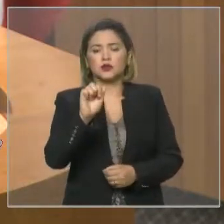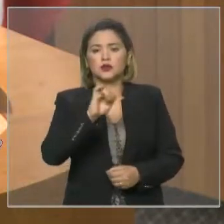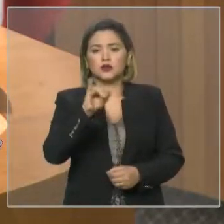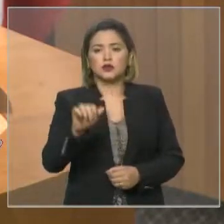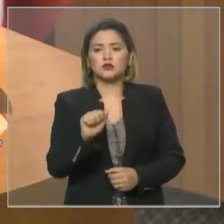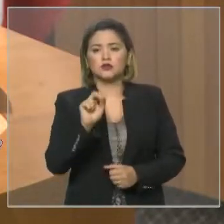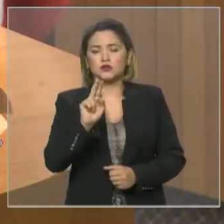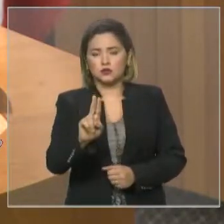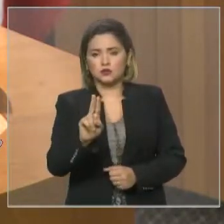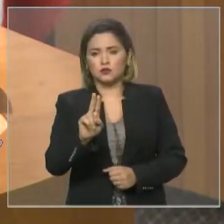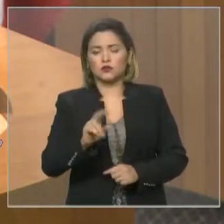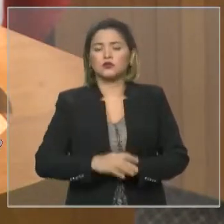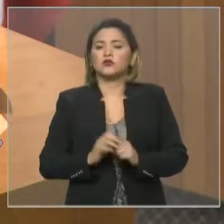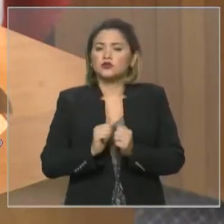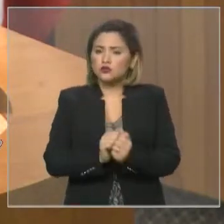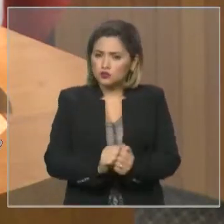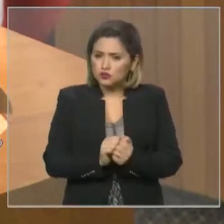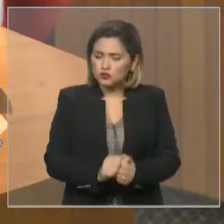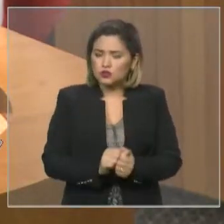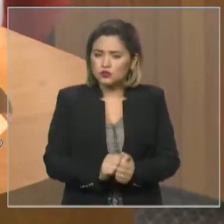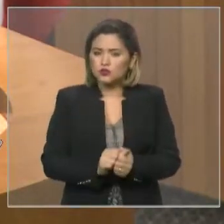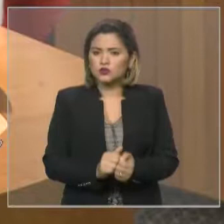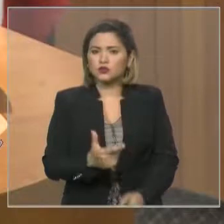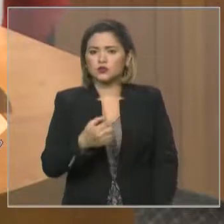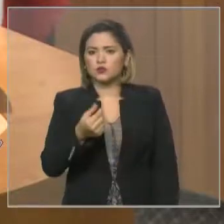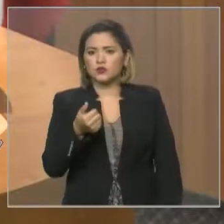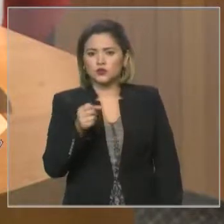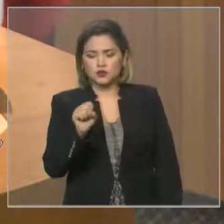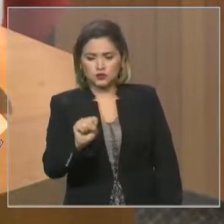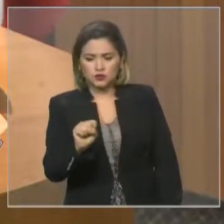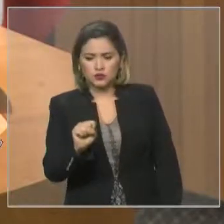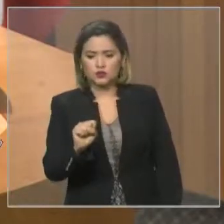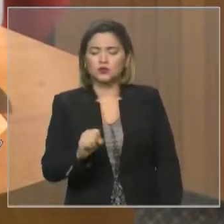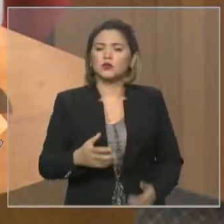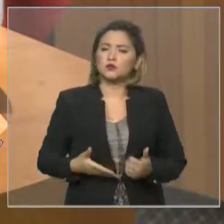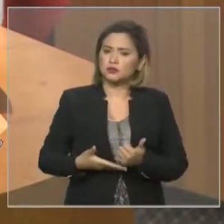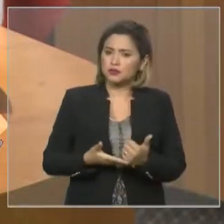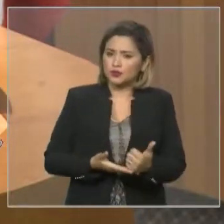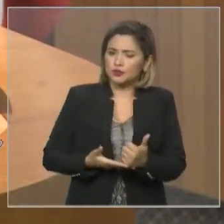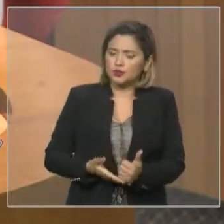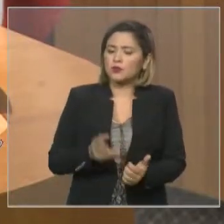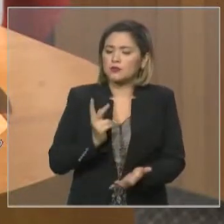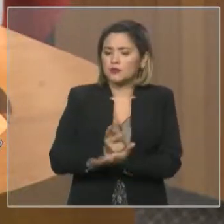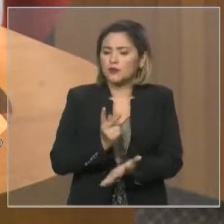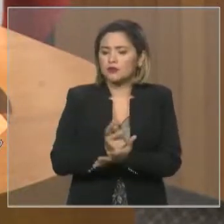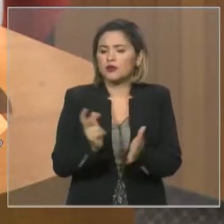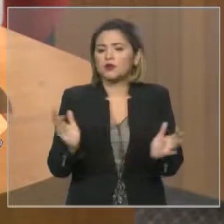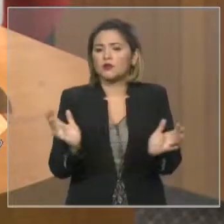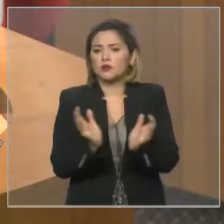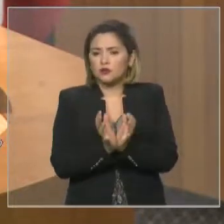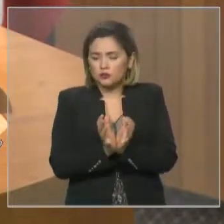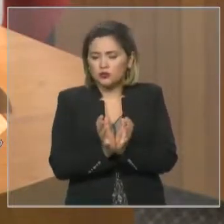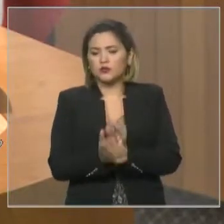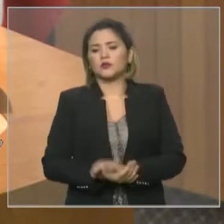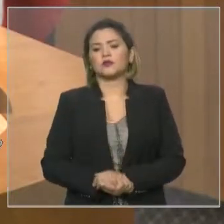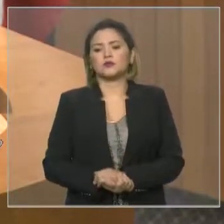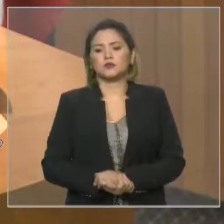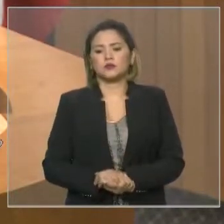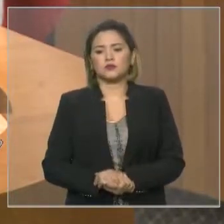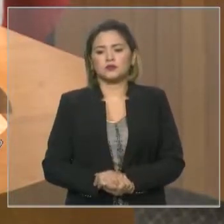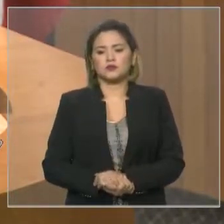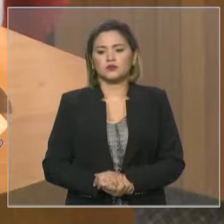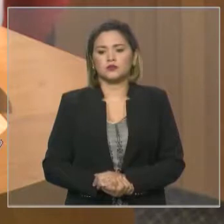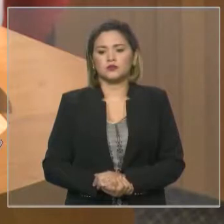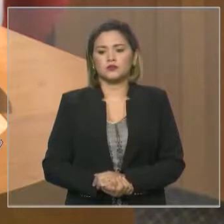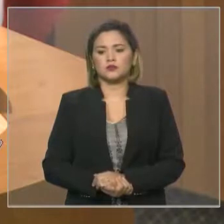juntos na campanha de 2018, estivemos apoiados pelo mesmo grupo político, grupo de oposição, e aqui, senhor